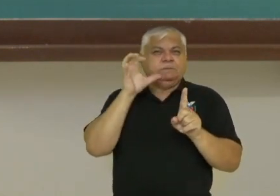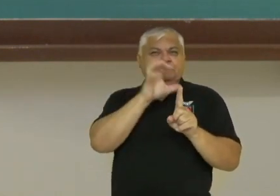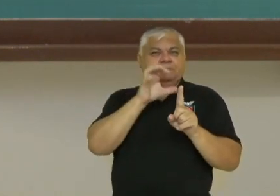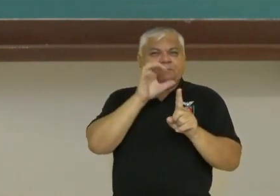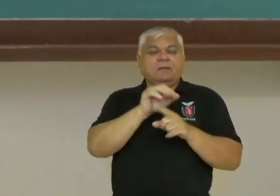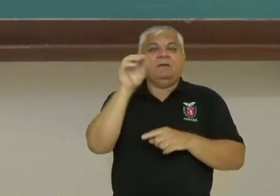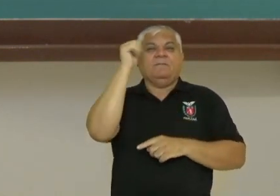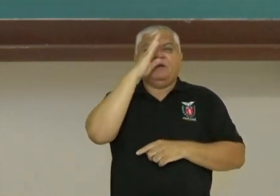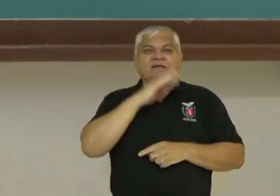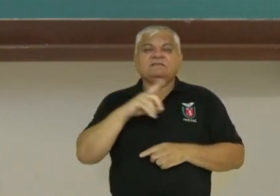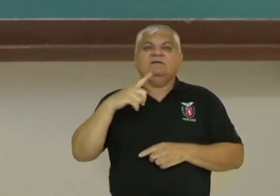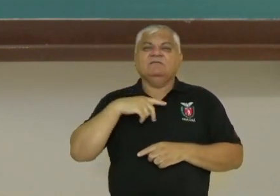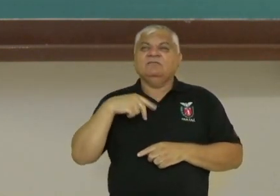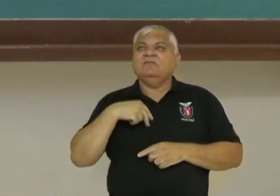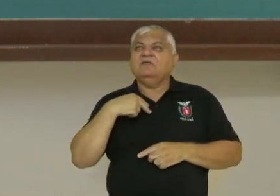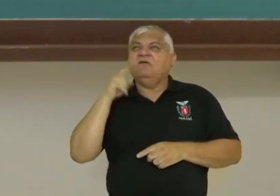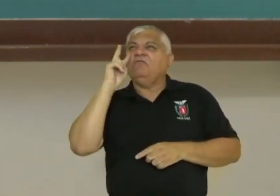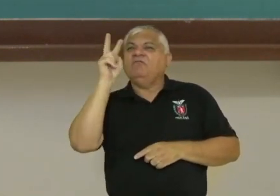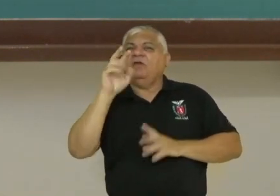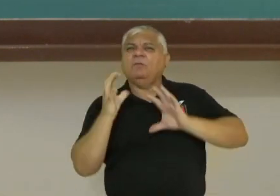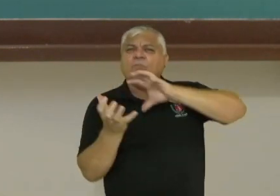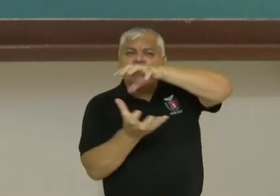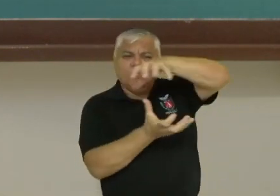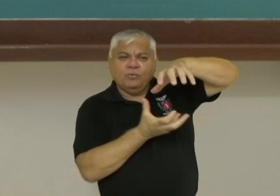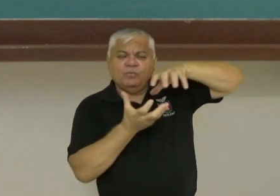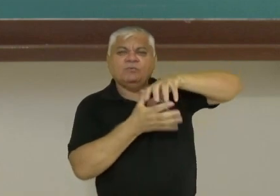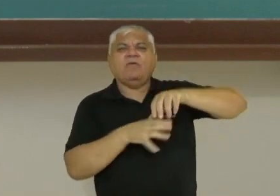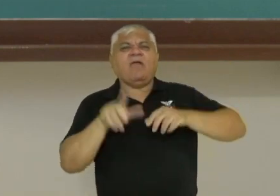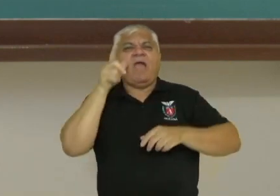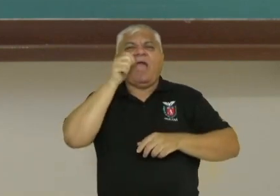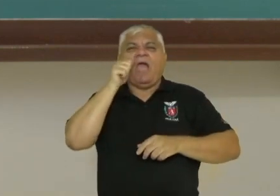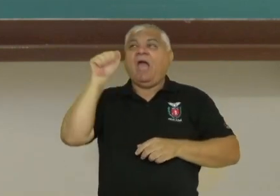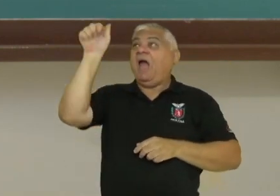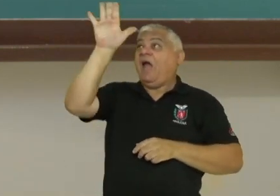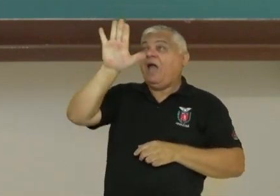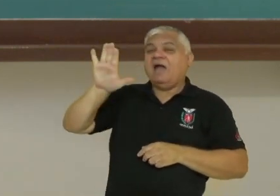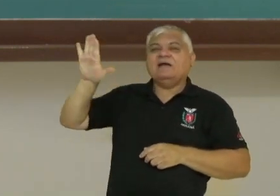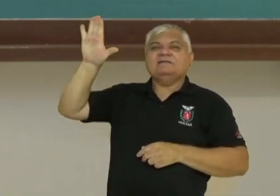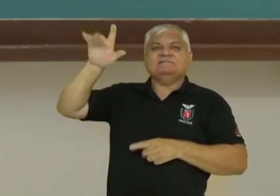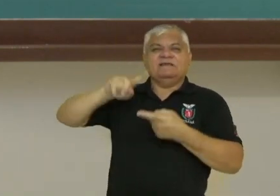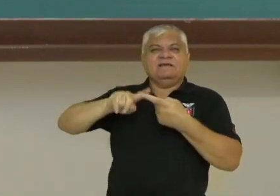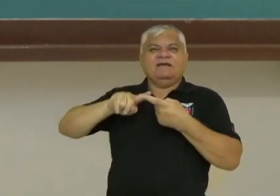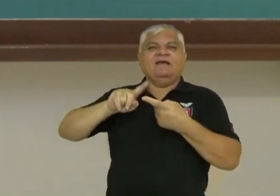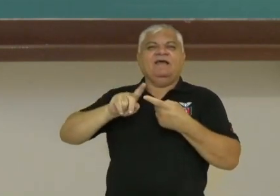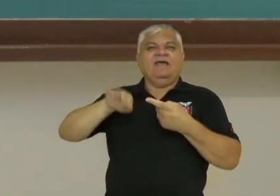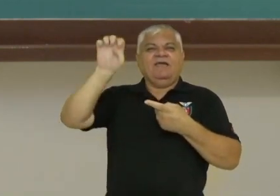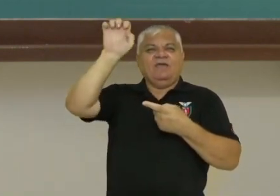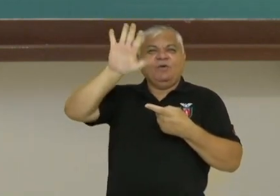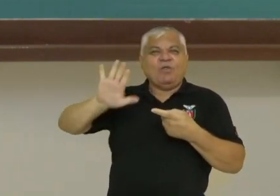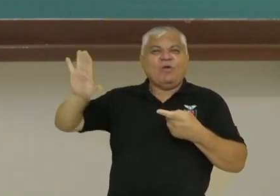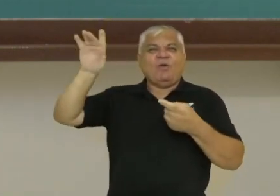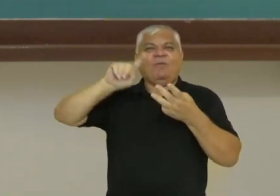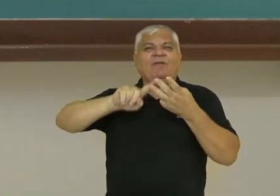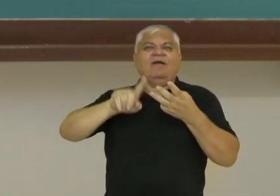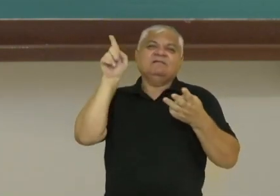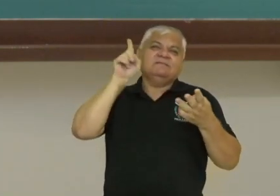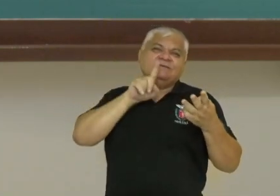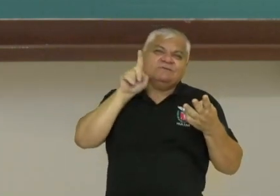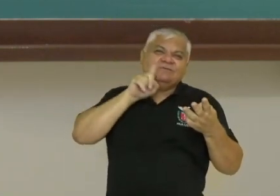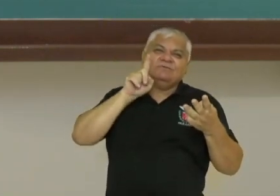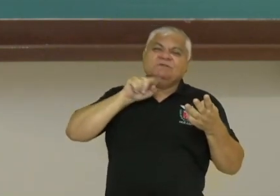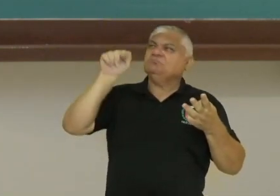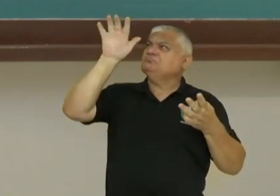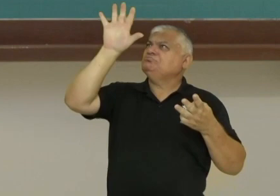influência de danças e ritmos asiáticos, europeus, norte-americanos, porque nós